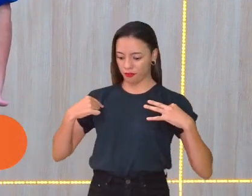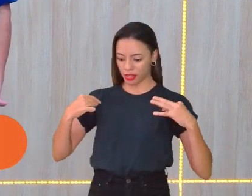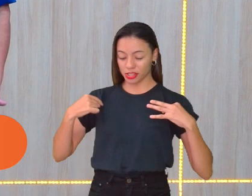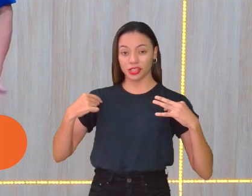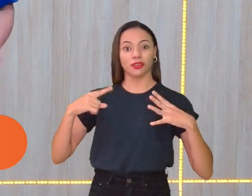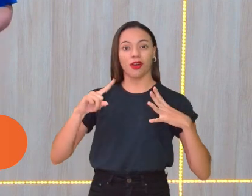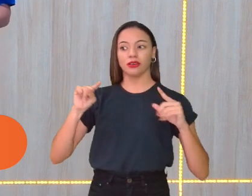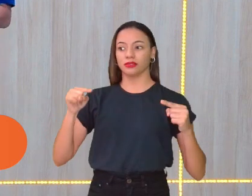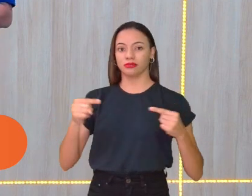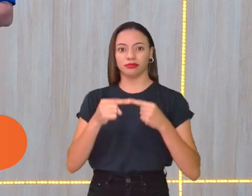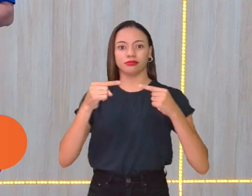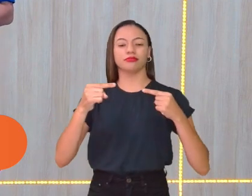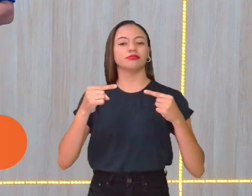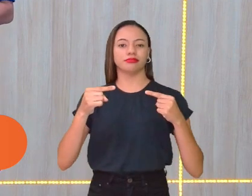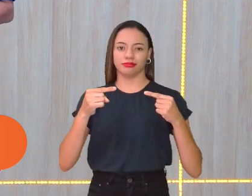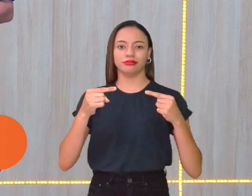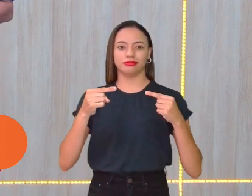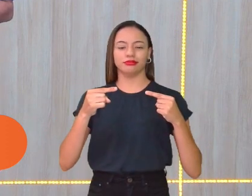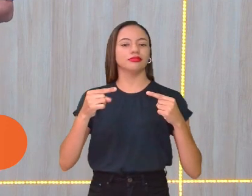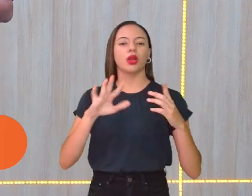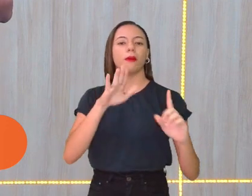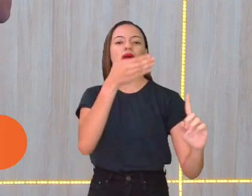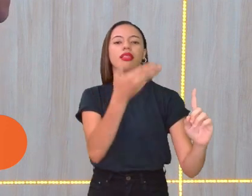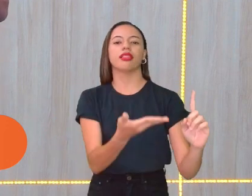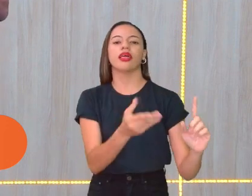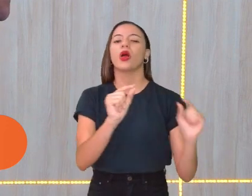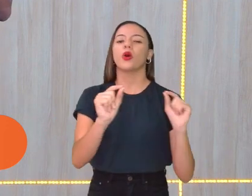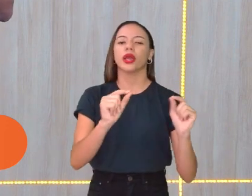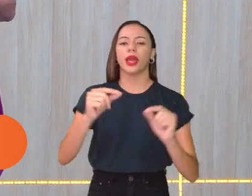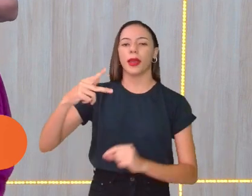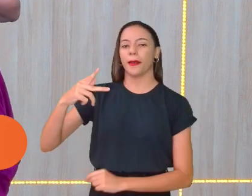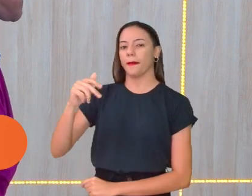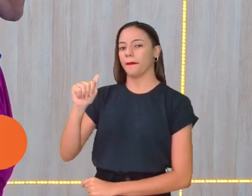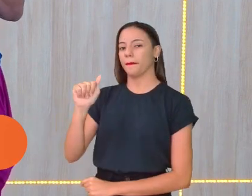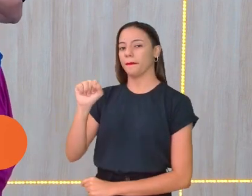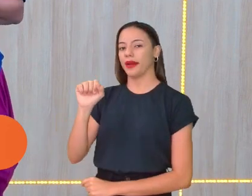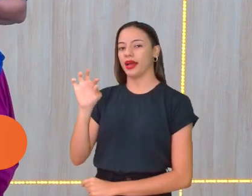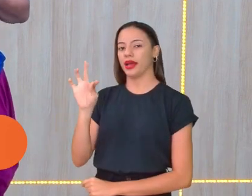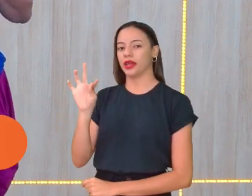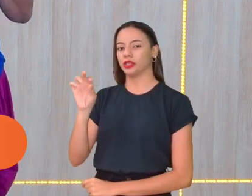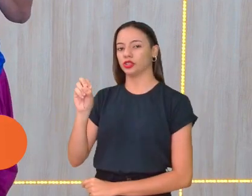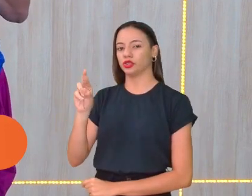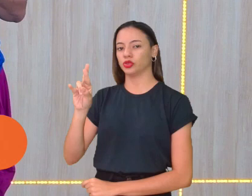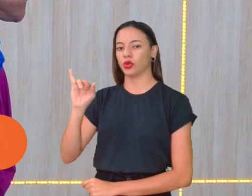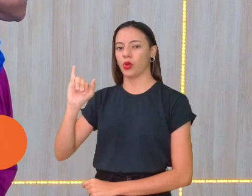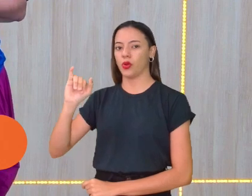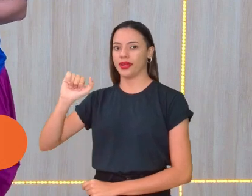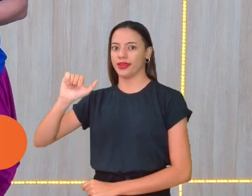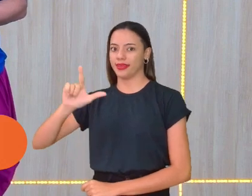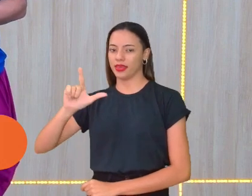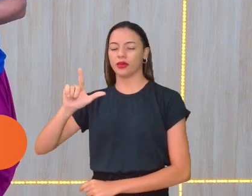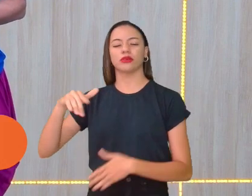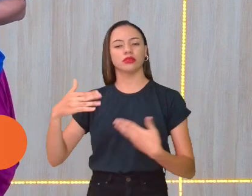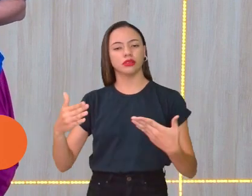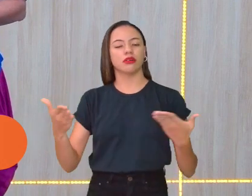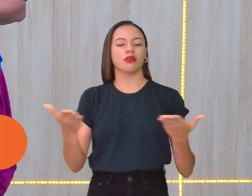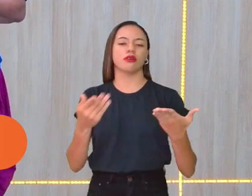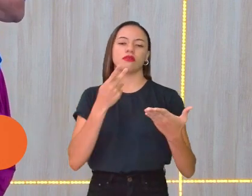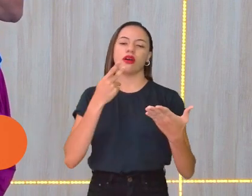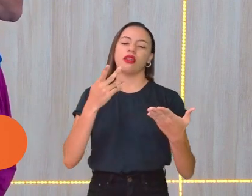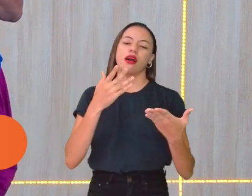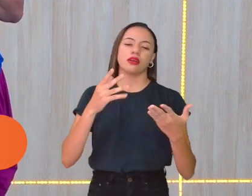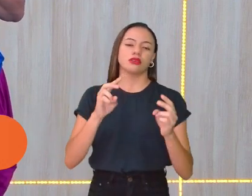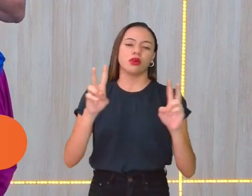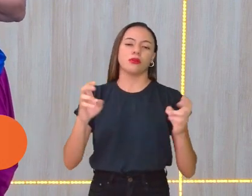encarnado, em homenagem ao pastoril. Hoje a gente vai falar um pouco sobre todos esses elementos da cultura que